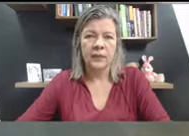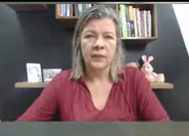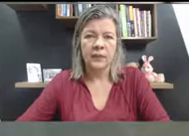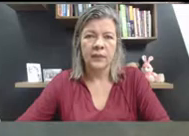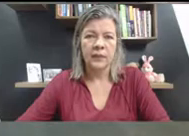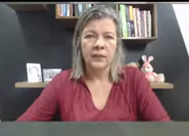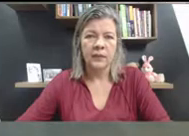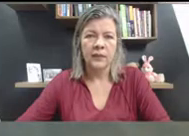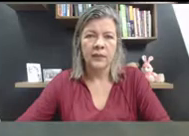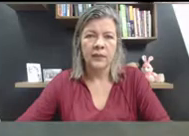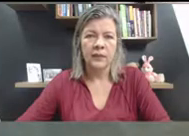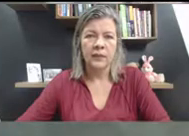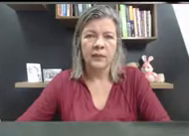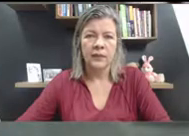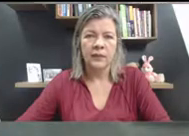Vou misturar tudo.